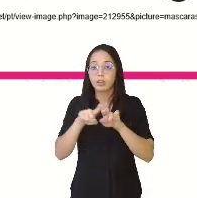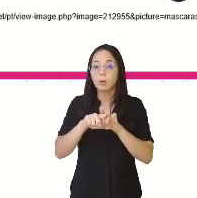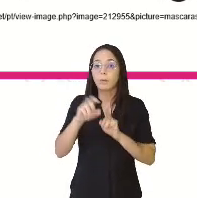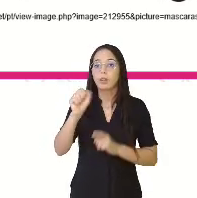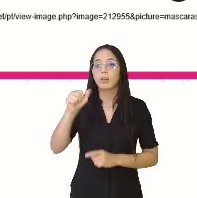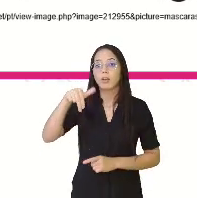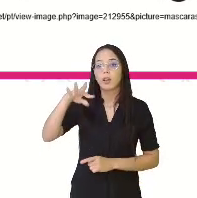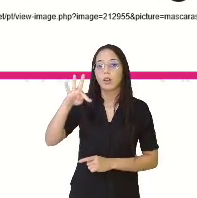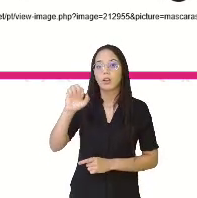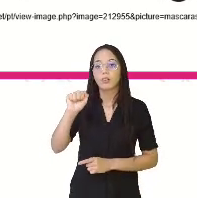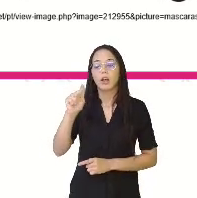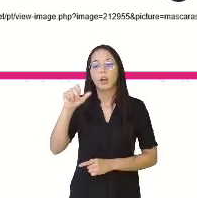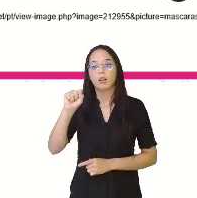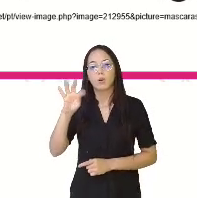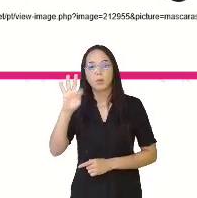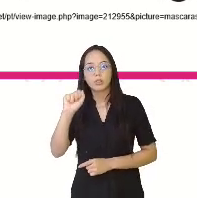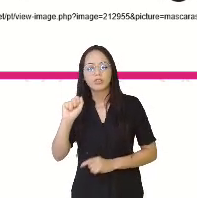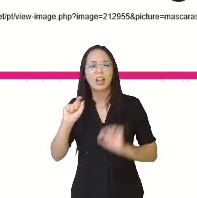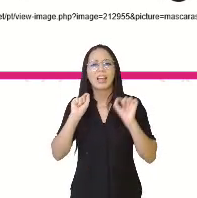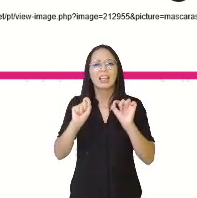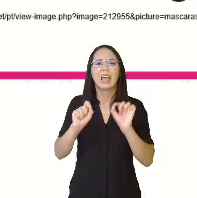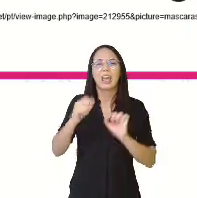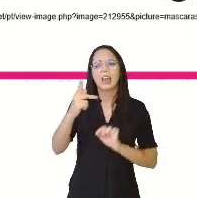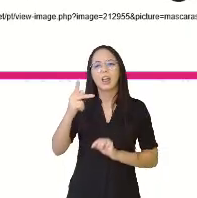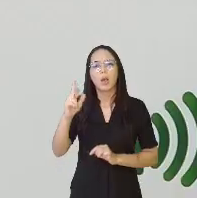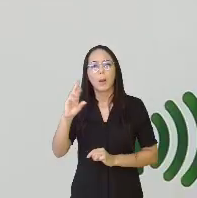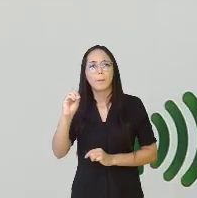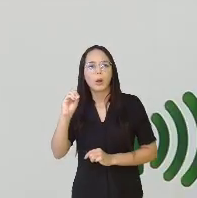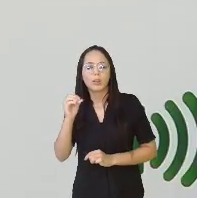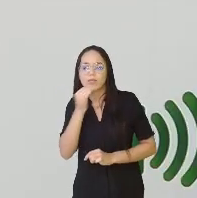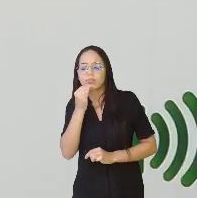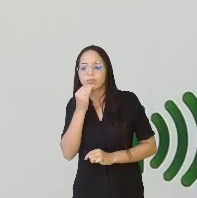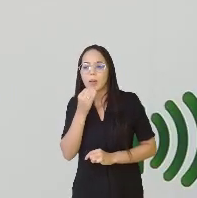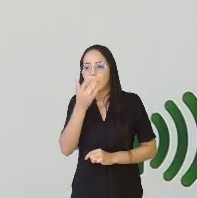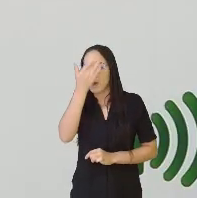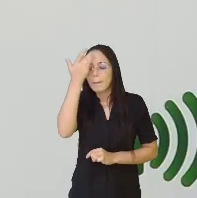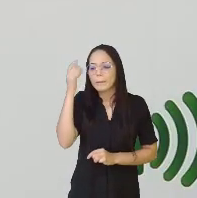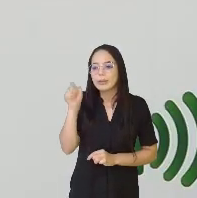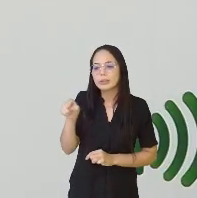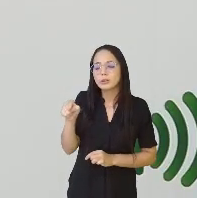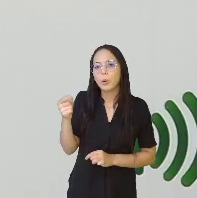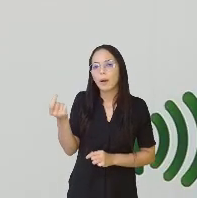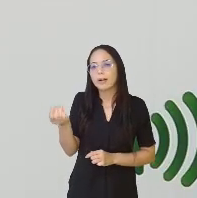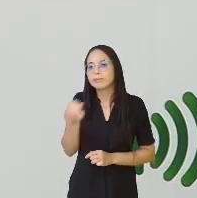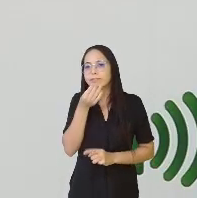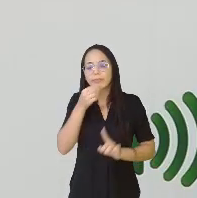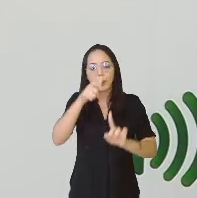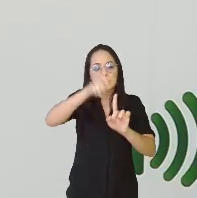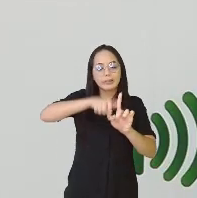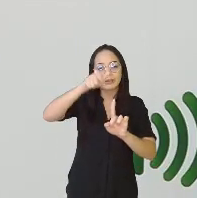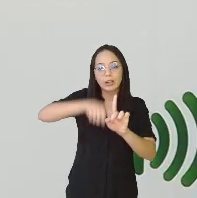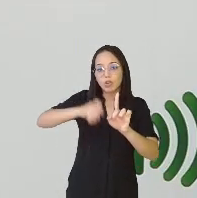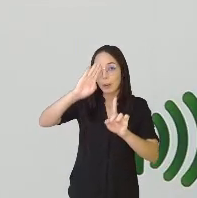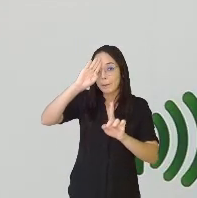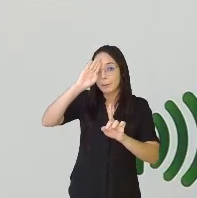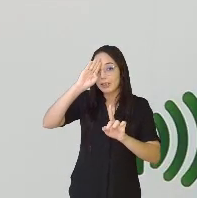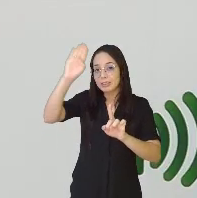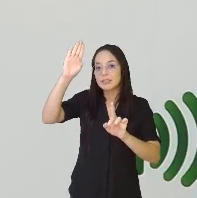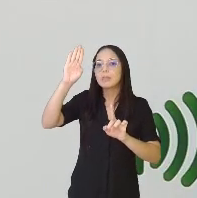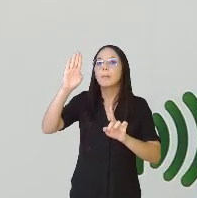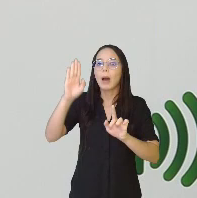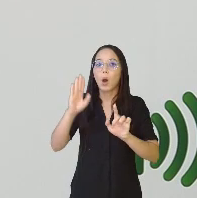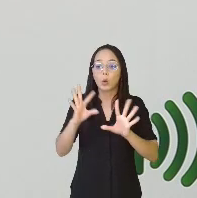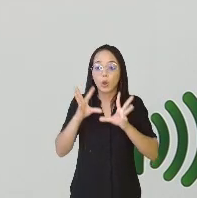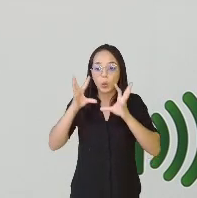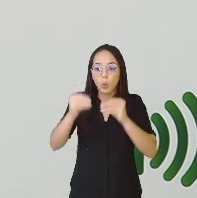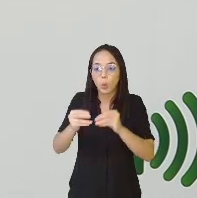são as protagonistas? São aquela, como a gente chama assim, de a mocinha, o mocinho. É a personagem principal, onde toda a trama ali